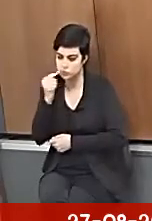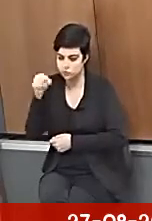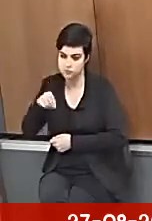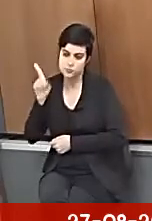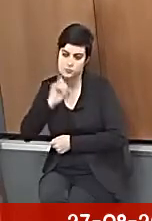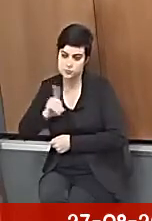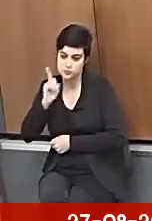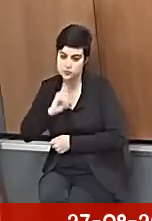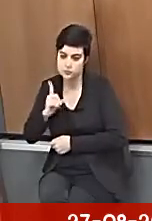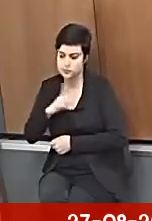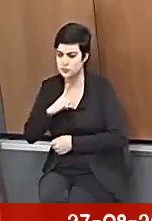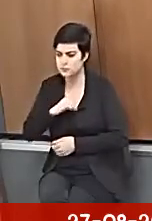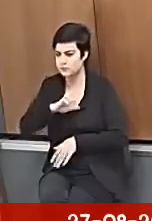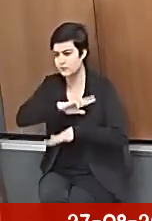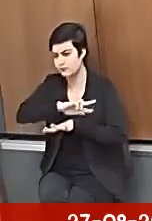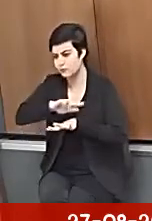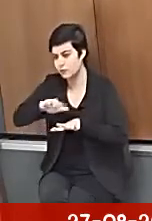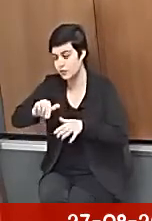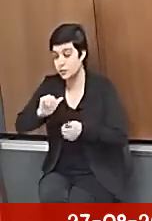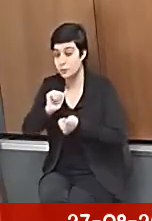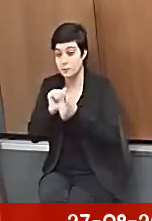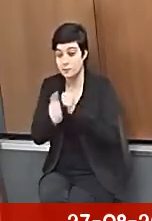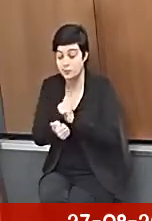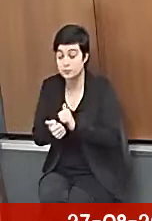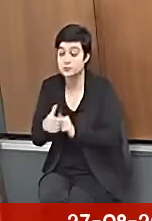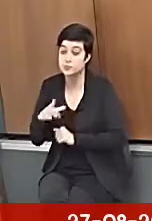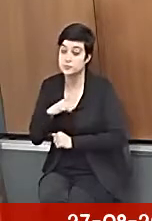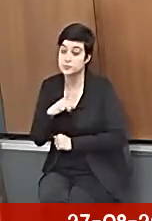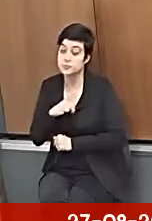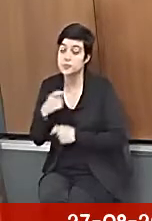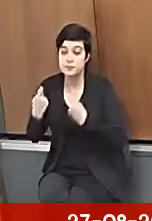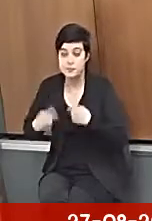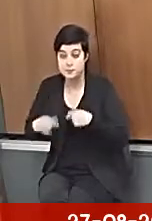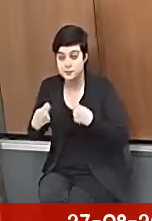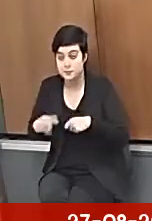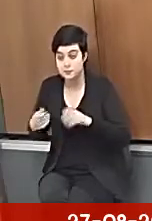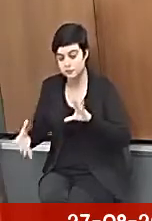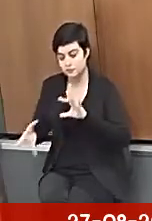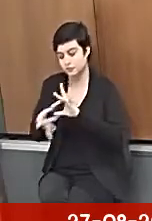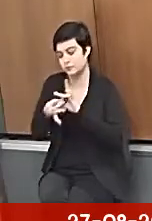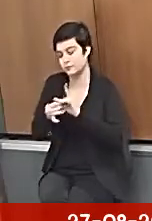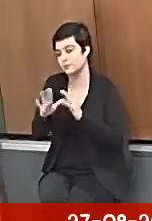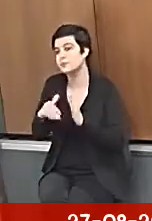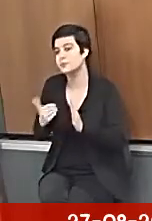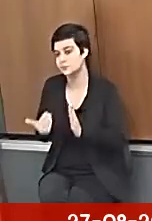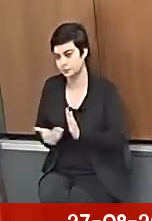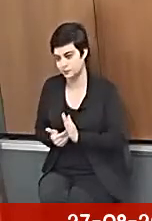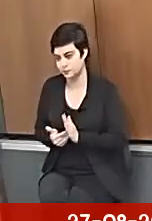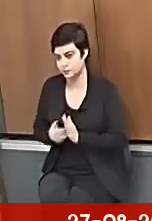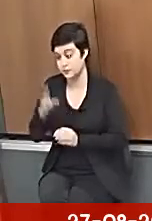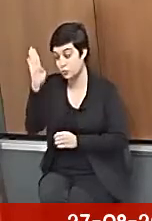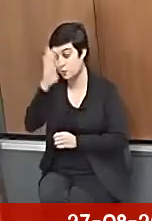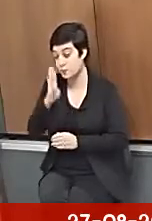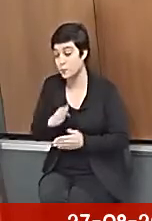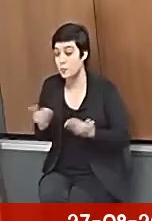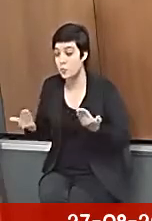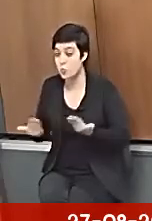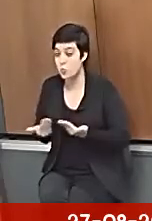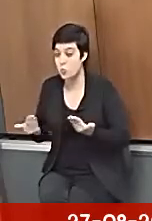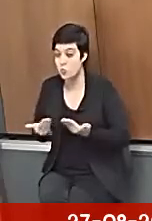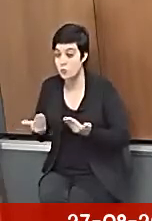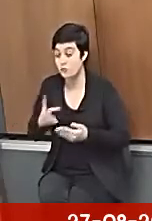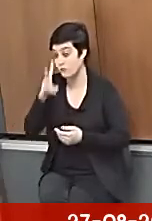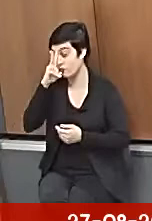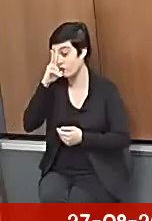fantástico vários esportes e nós temos que fazer a junção de tudo isso o brasil hoje é um das principais potências